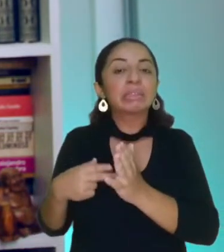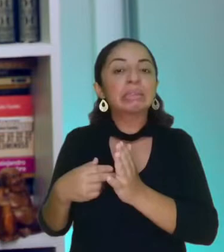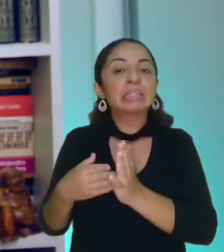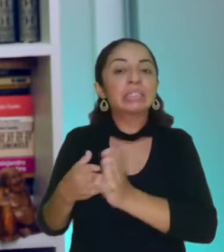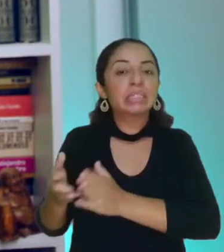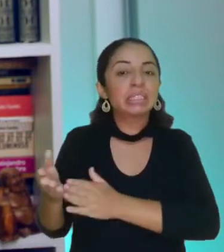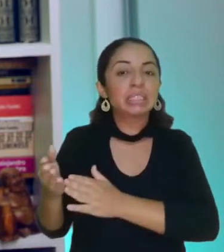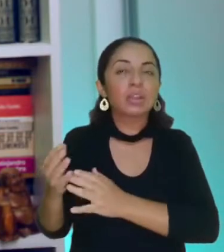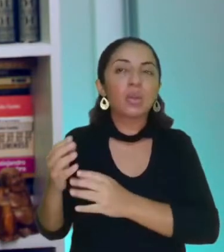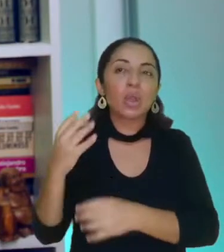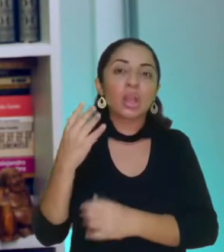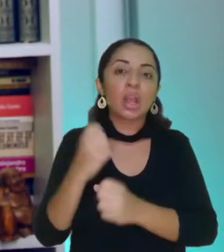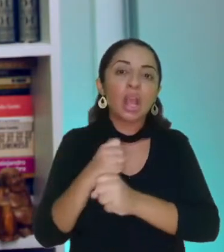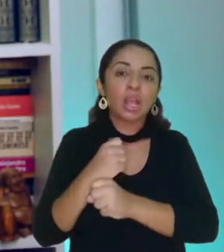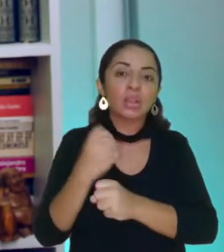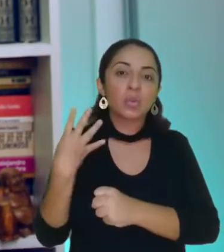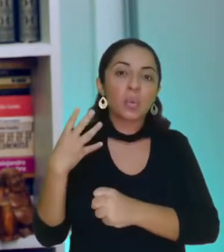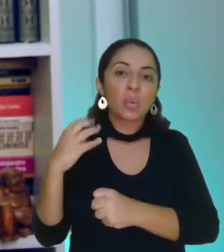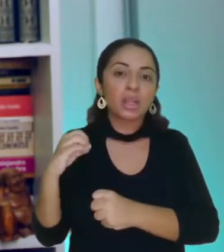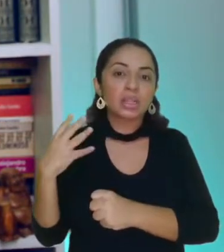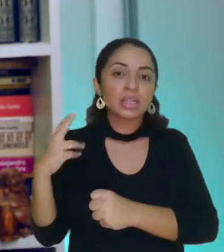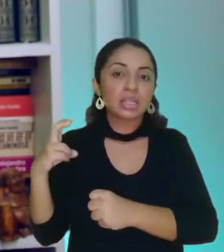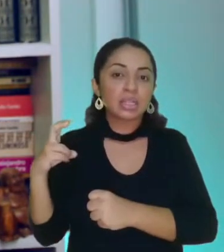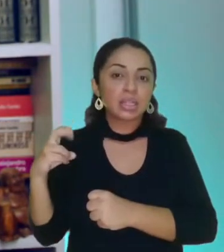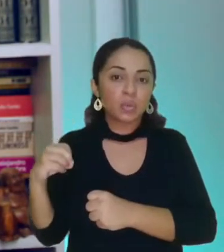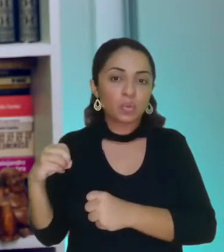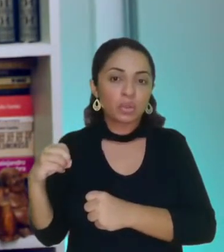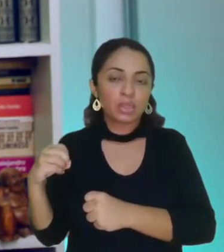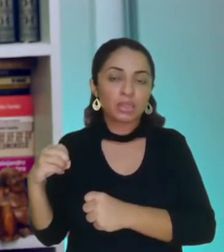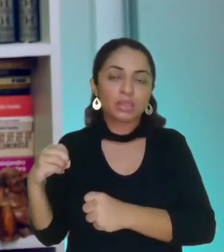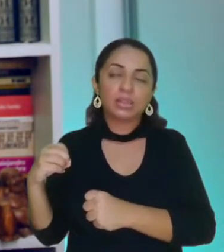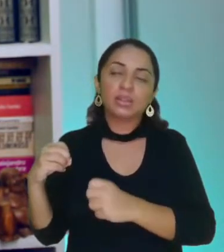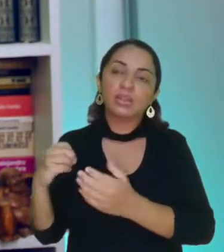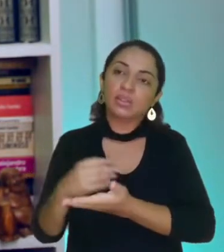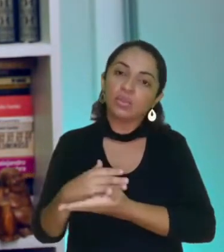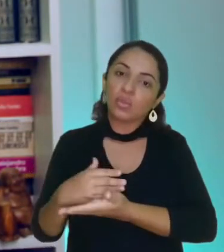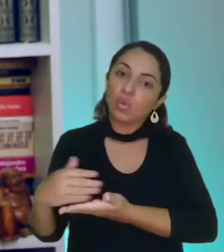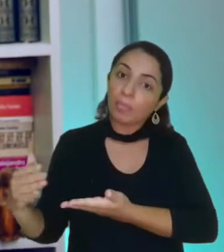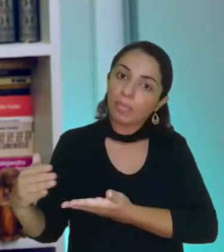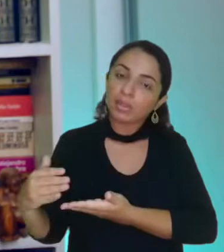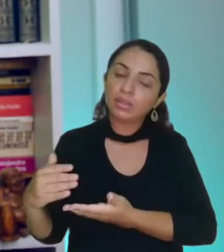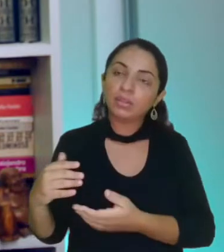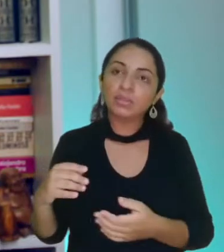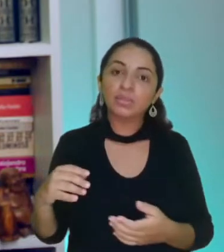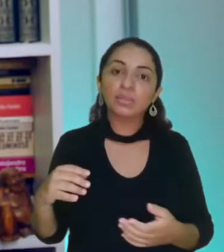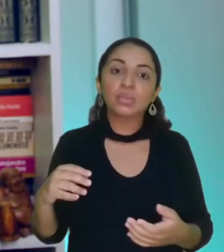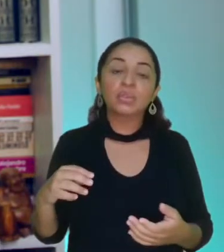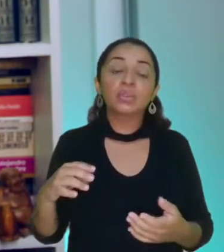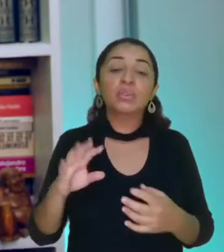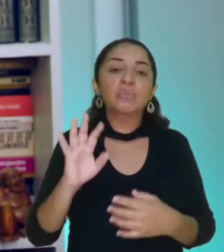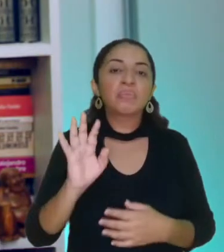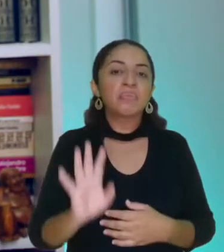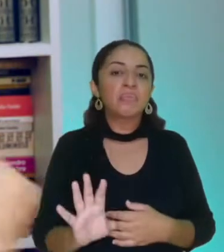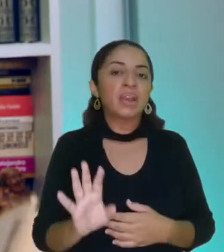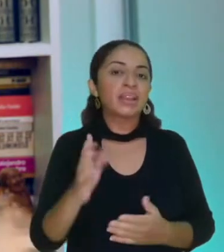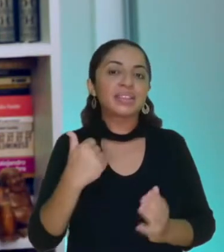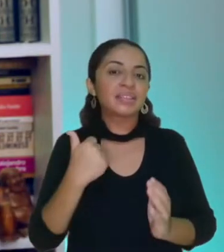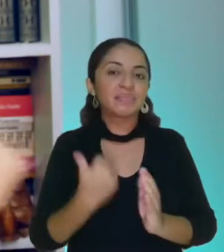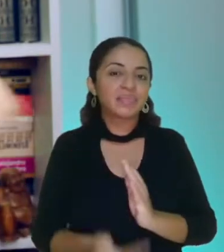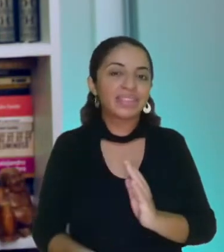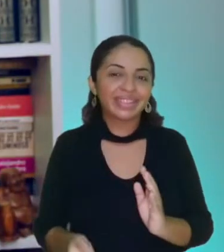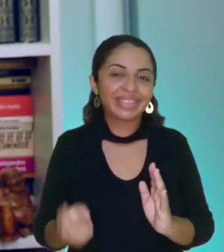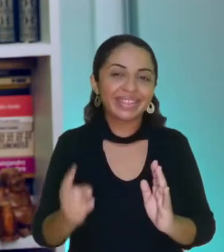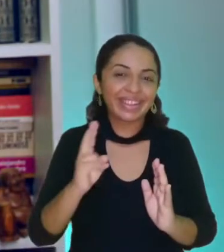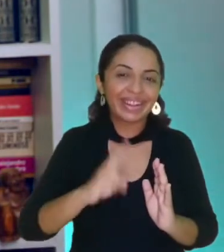anos 40, 50, com o Boris Schneiderman aqui no Brasil. Mas não perca a chance